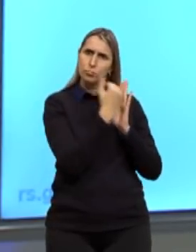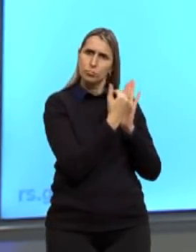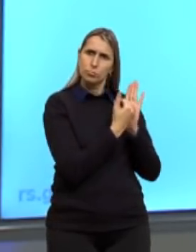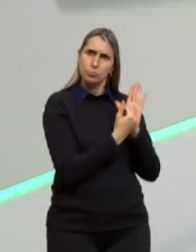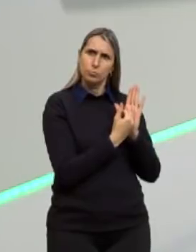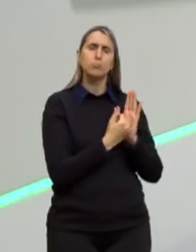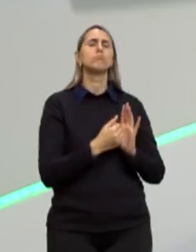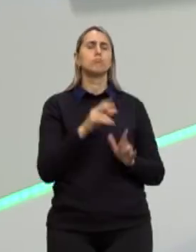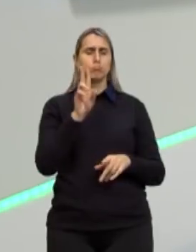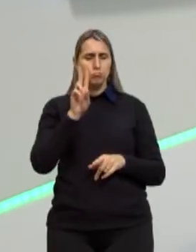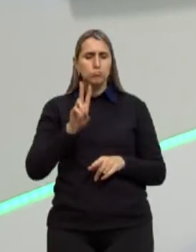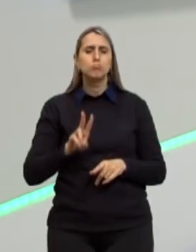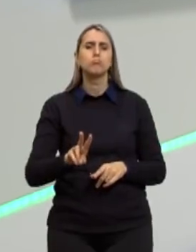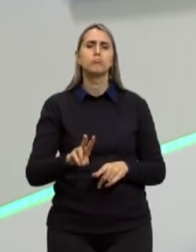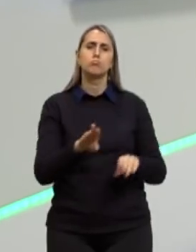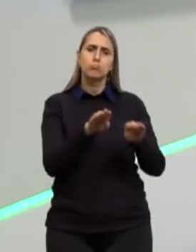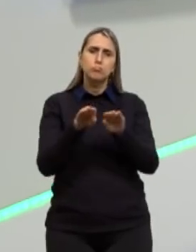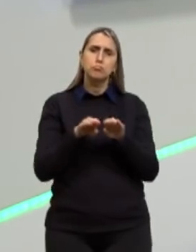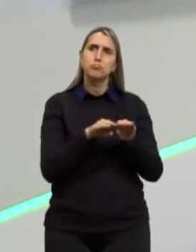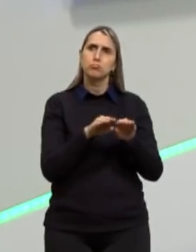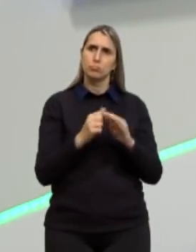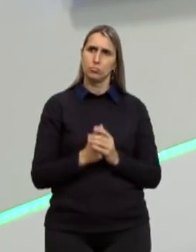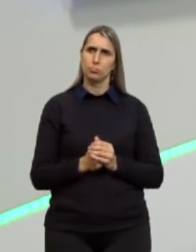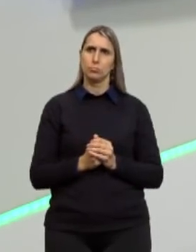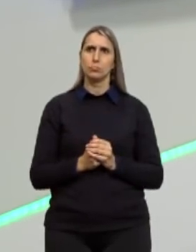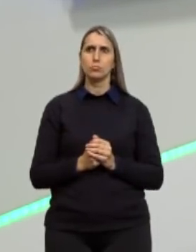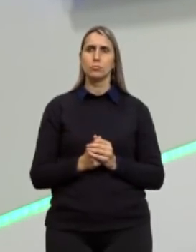e verificamos essa proporcionalidade